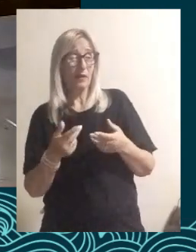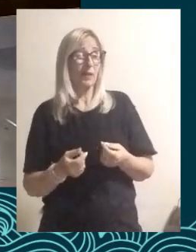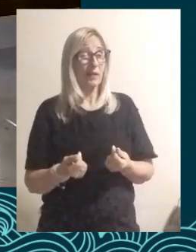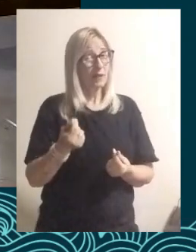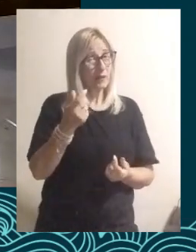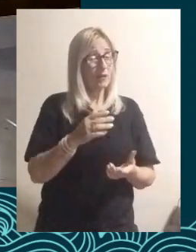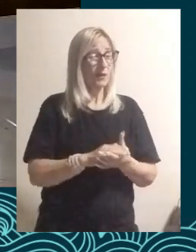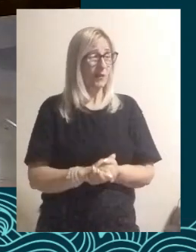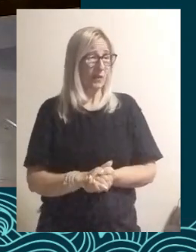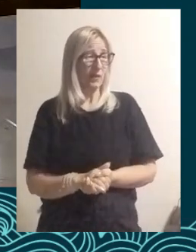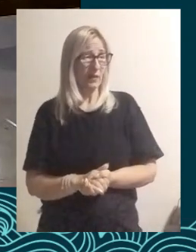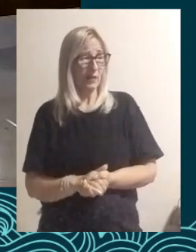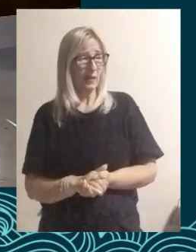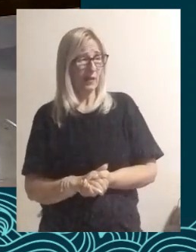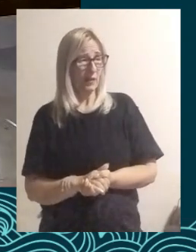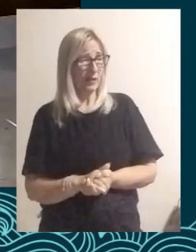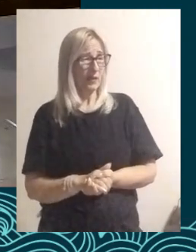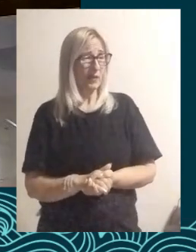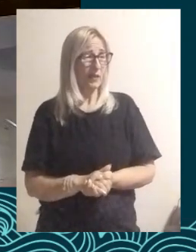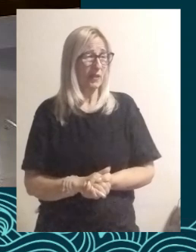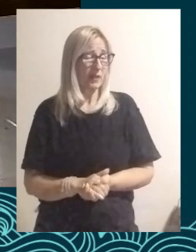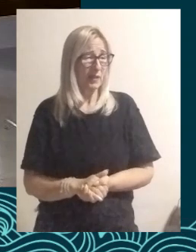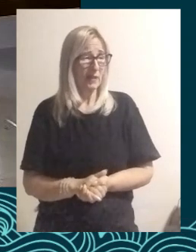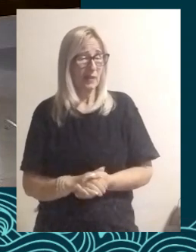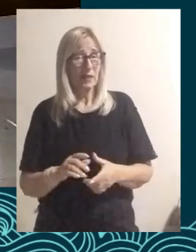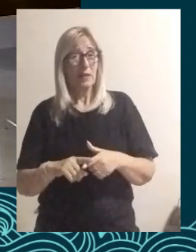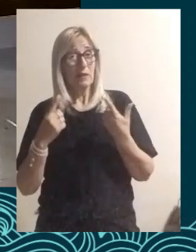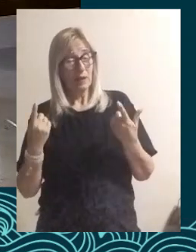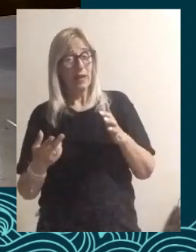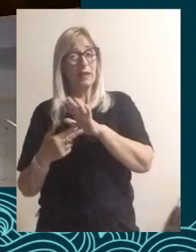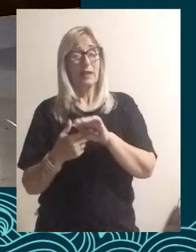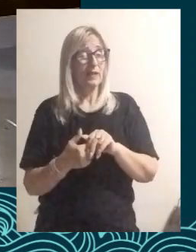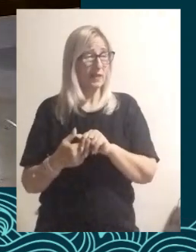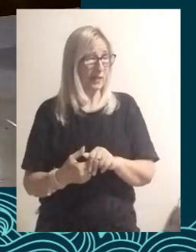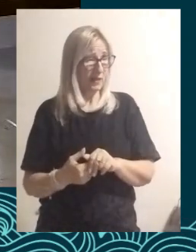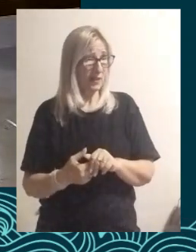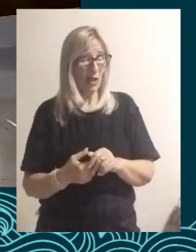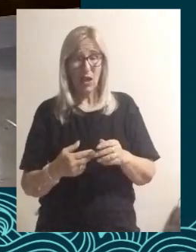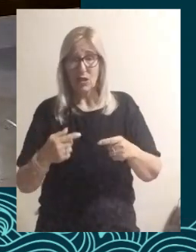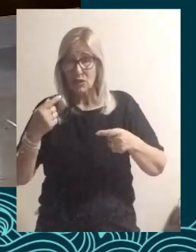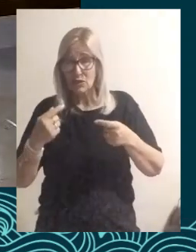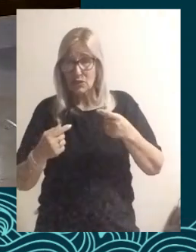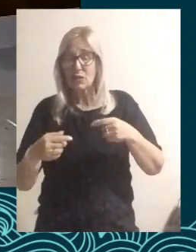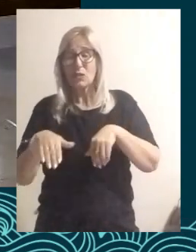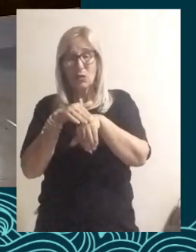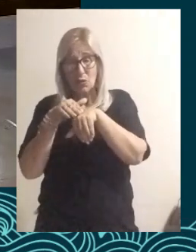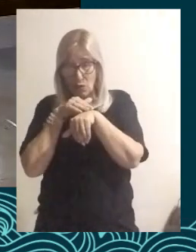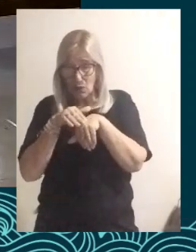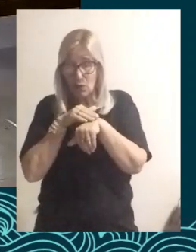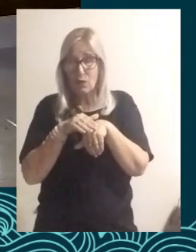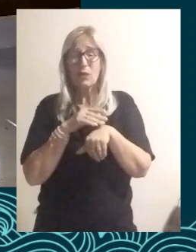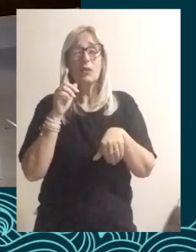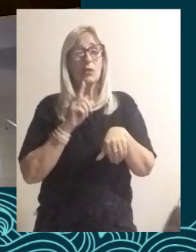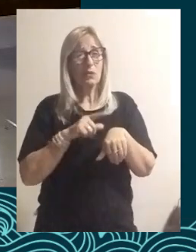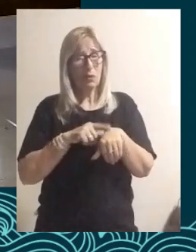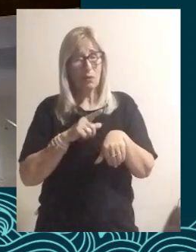diferente das mulheres até que a gente atendeu lá com os livros que levamos às rodas, mas mesmo assim, o que a gente discutiu